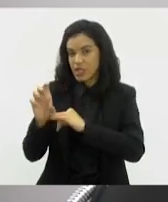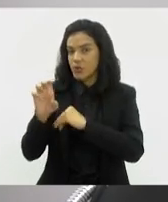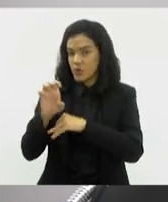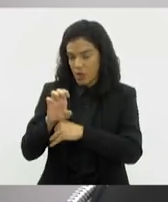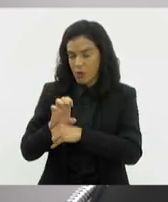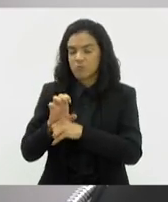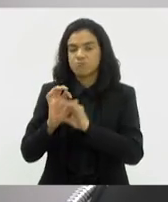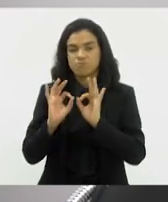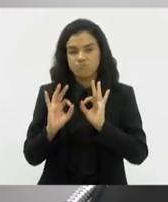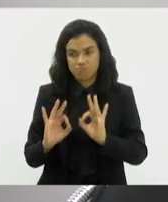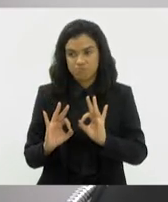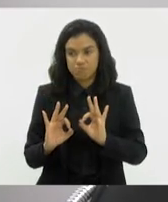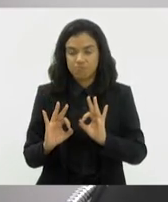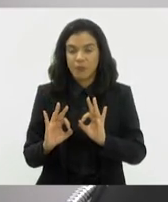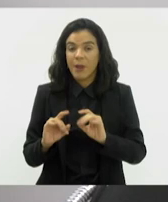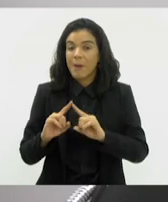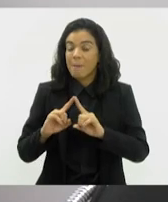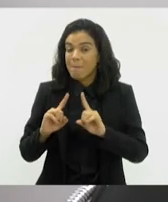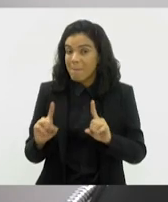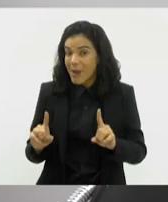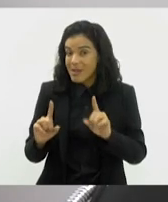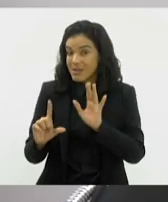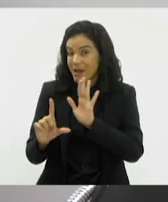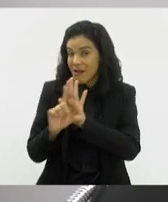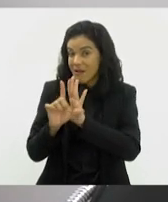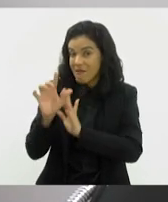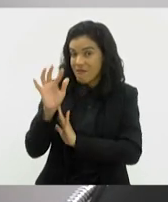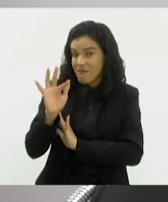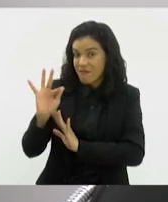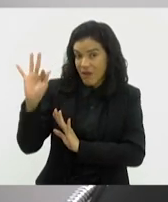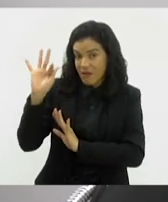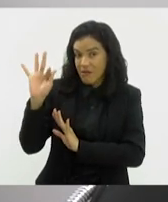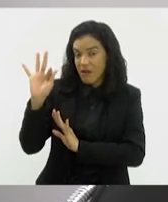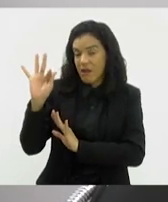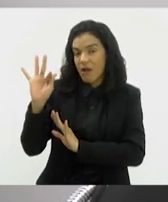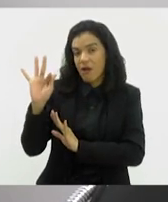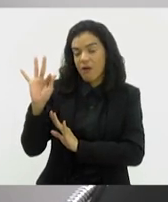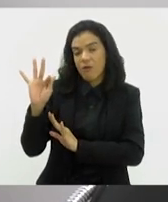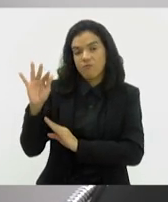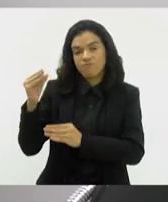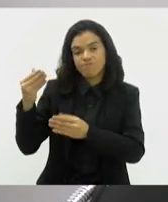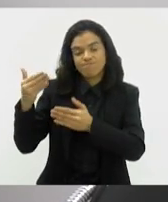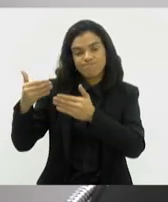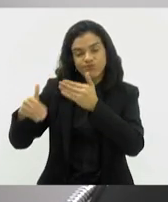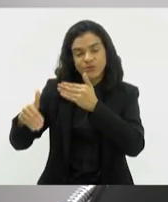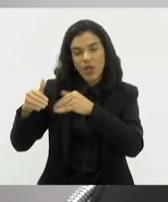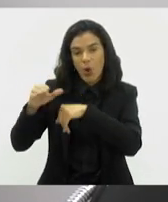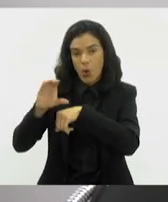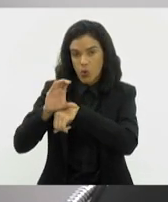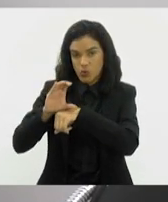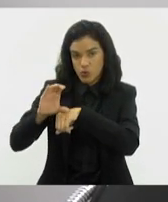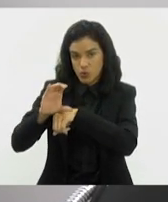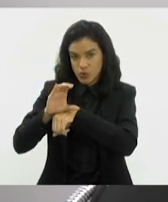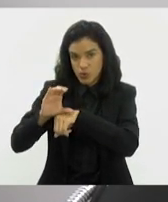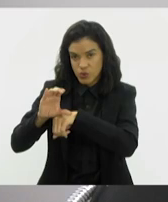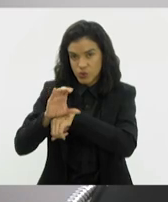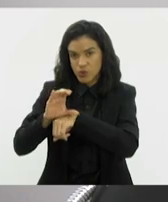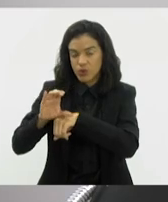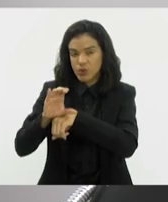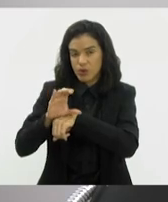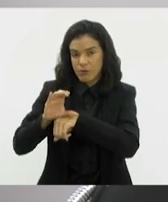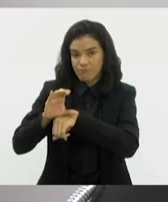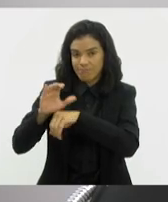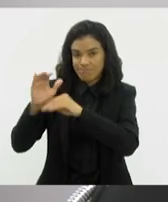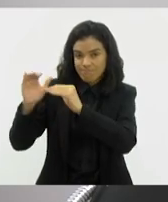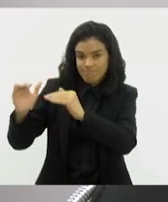existente. Sim. Como é a legislação federal, a inconstitucionalidade fica, estrito